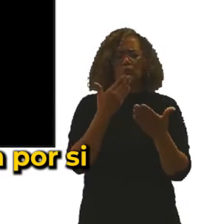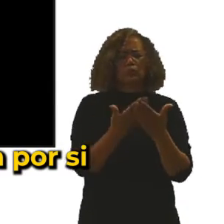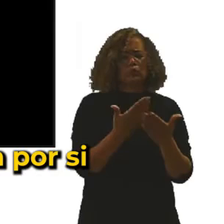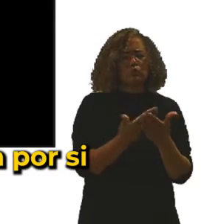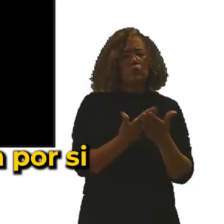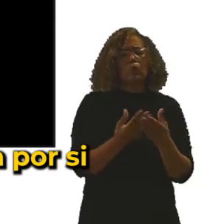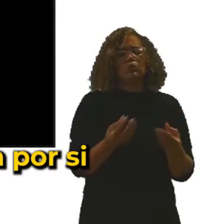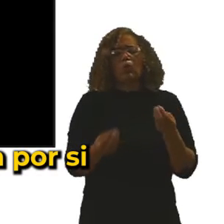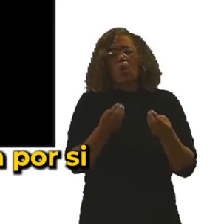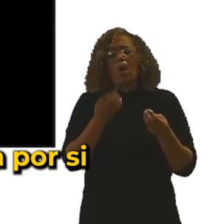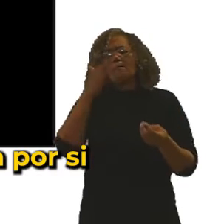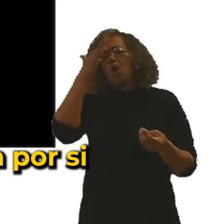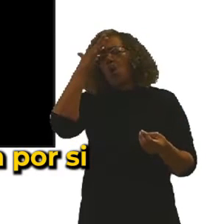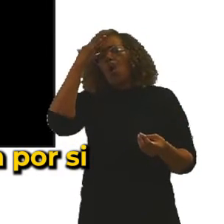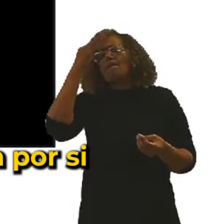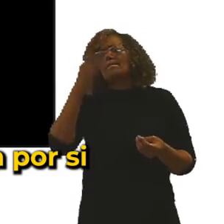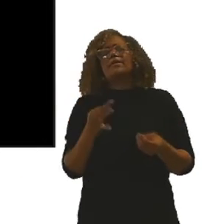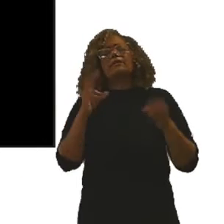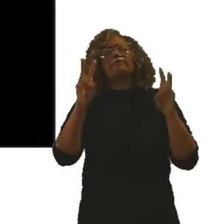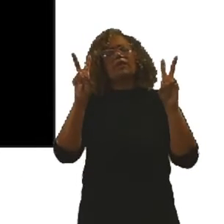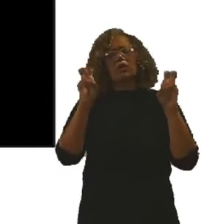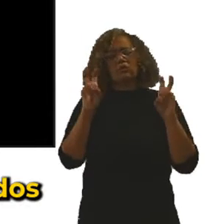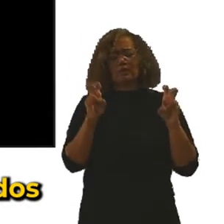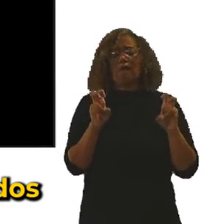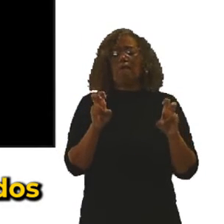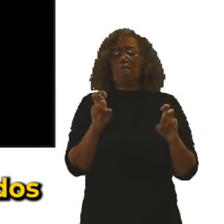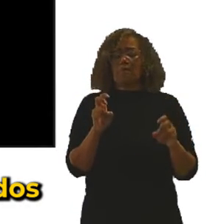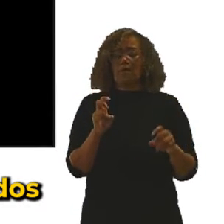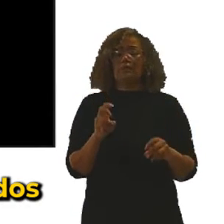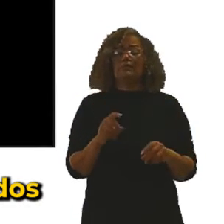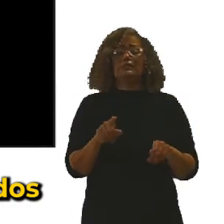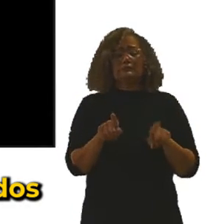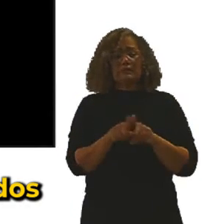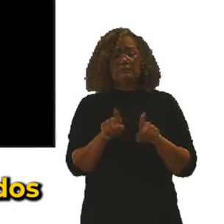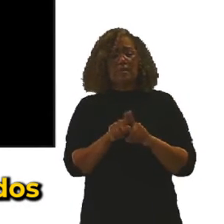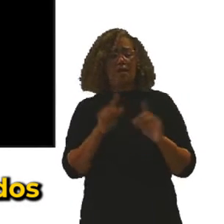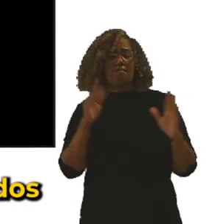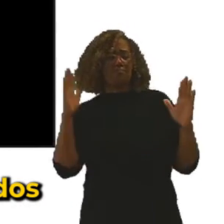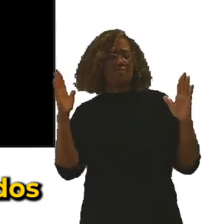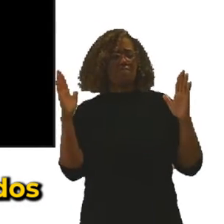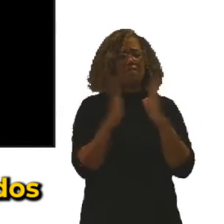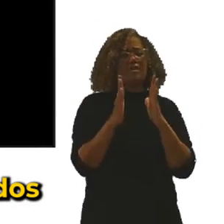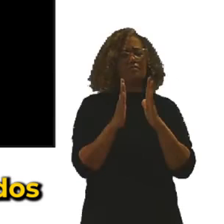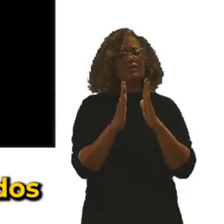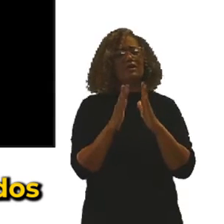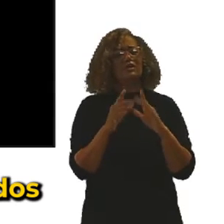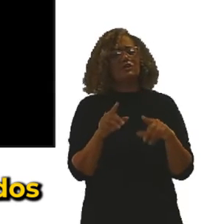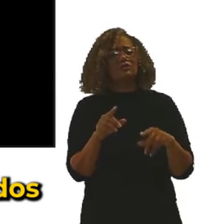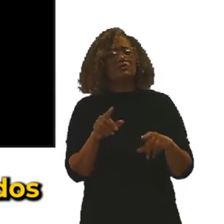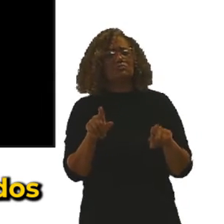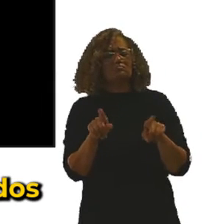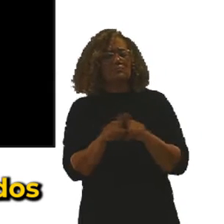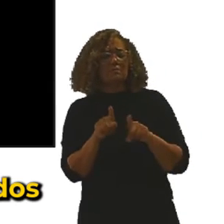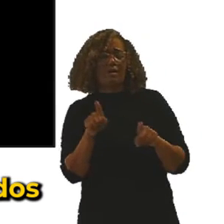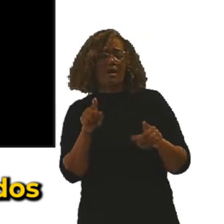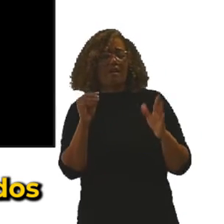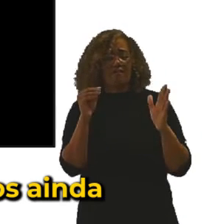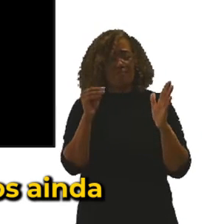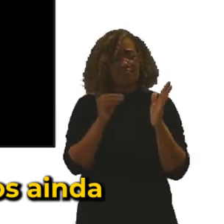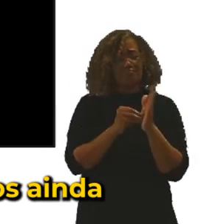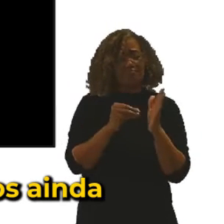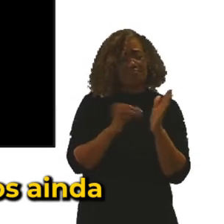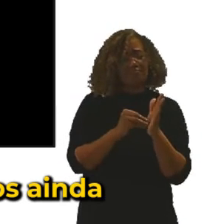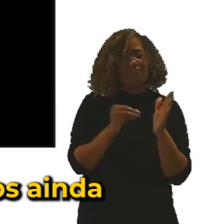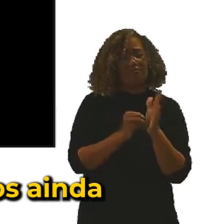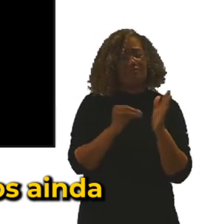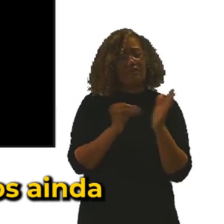compreensão que é complexa por si só, né? Enfrentando, inclusive, ausências de dados